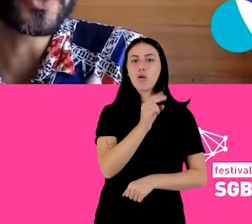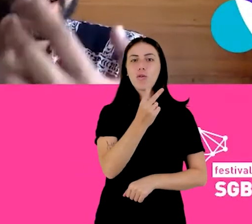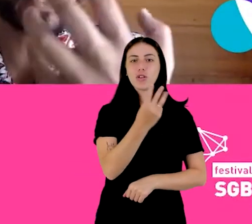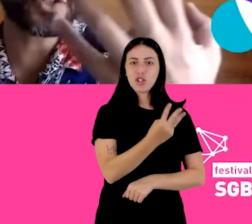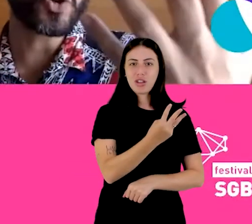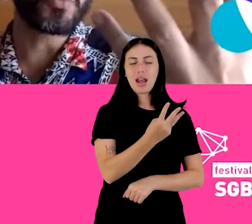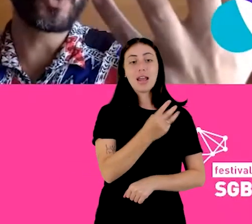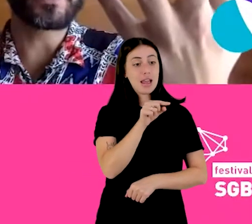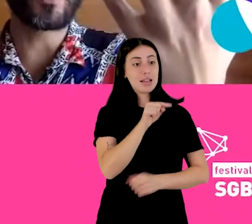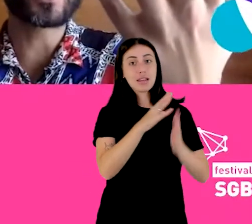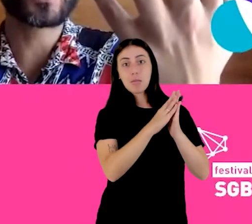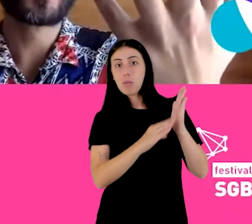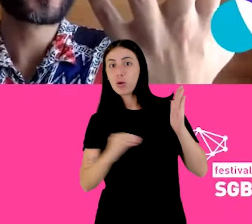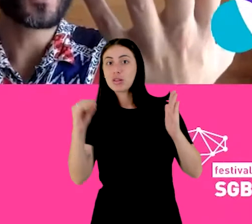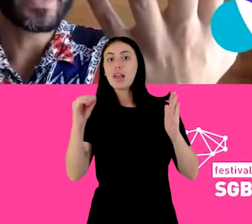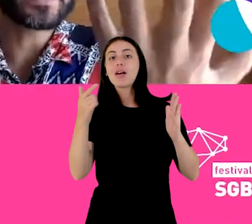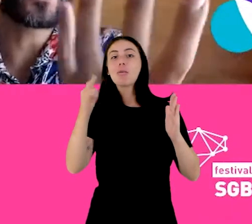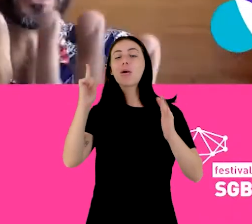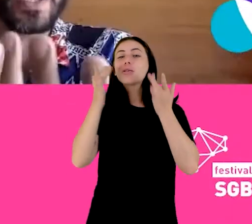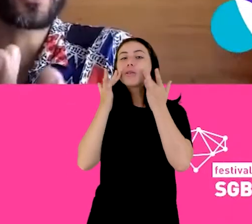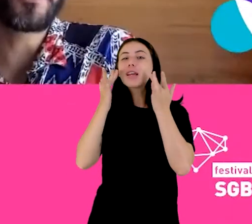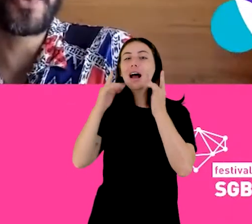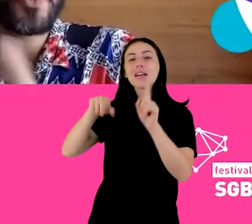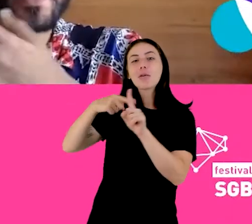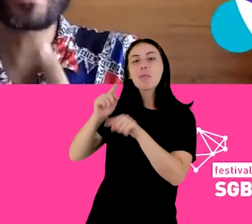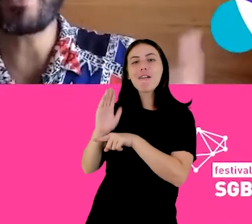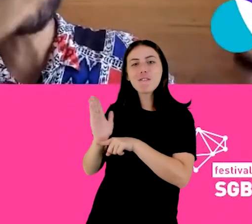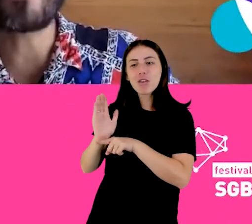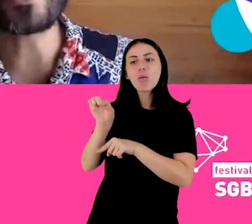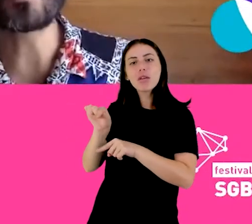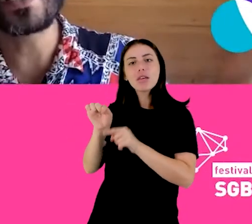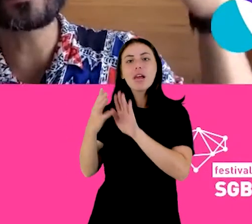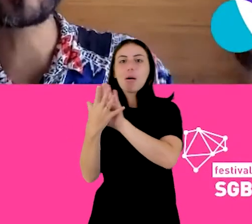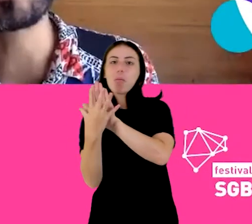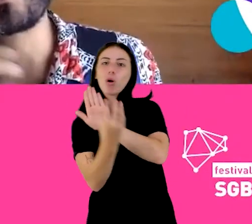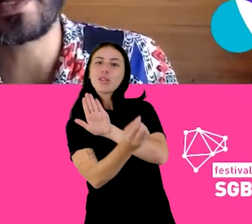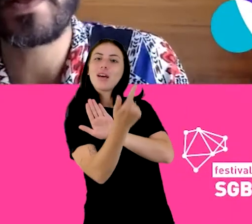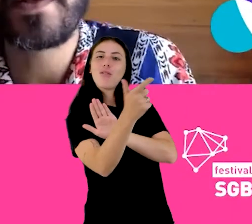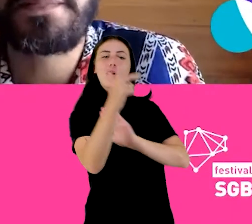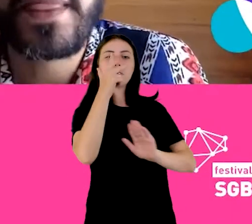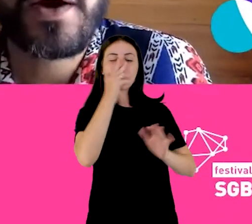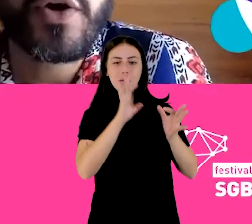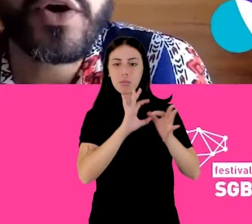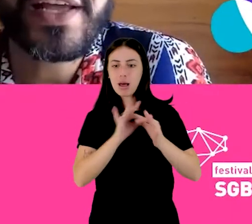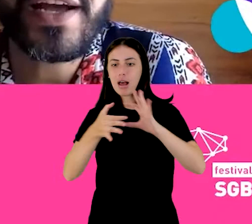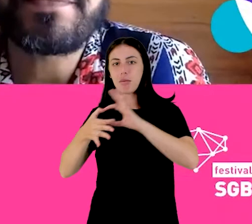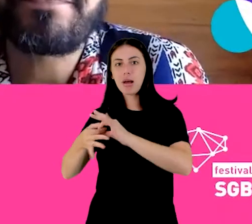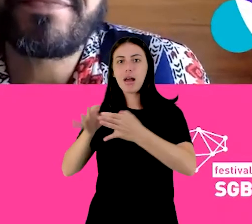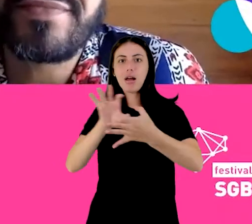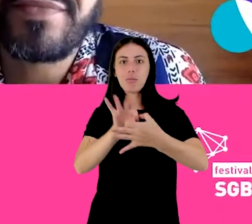Menino 23, que somou depois esse do teatro, filme, e vai juntando tudo, né?